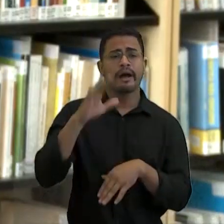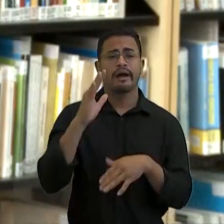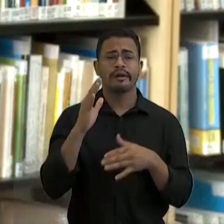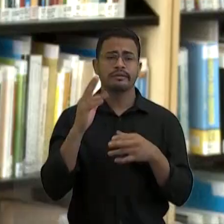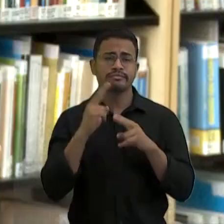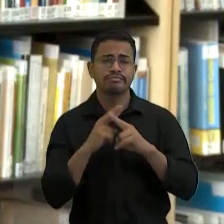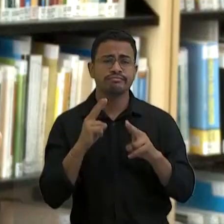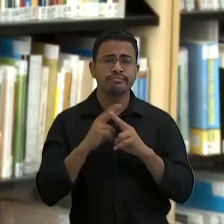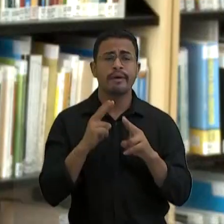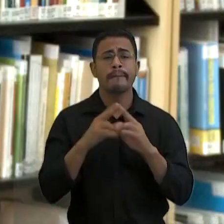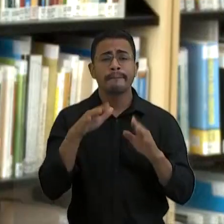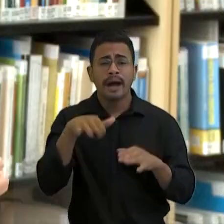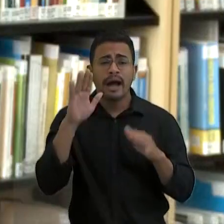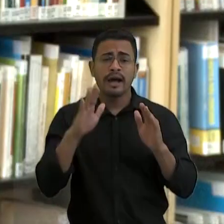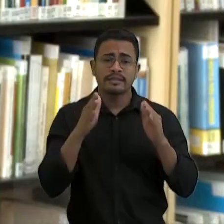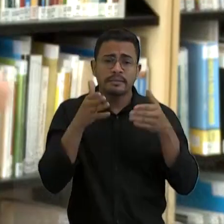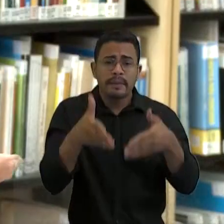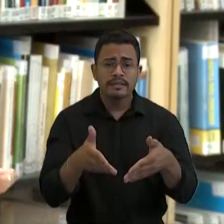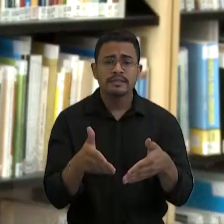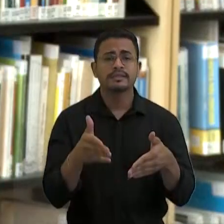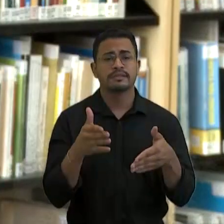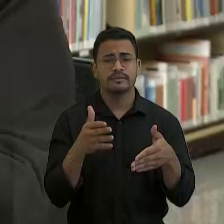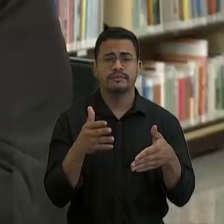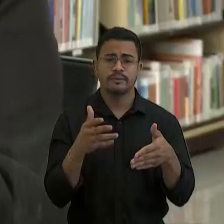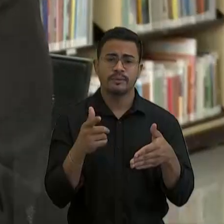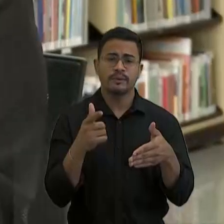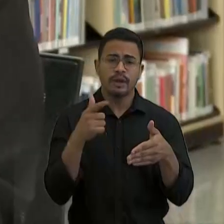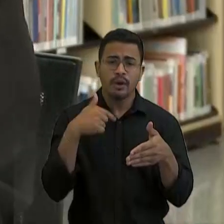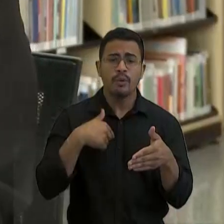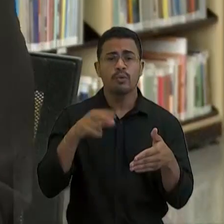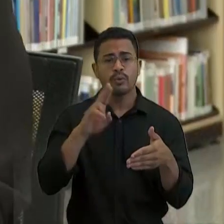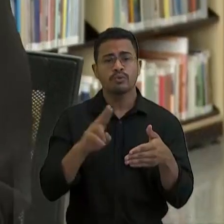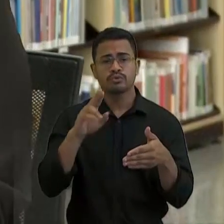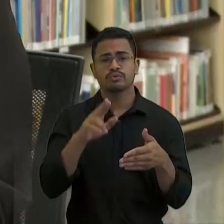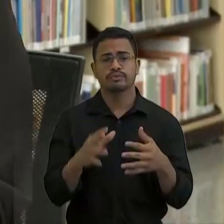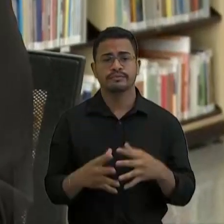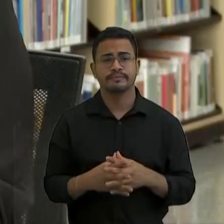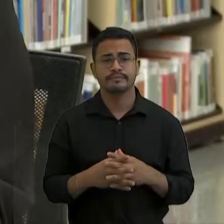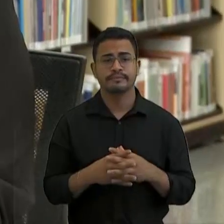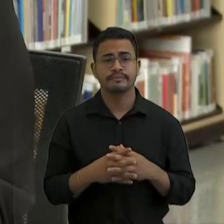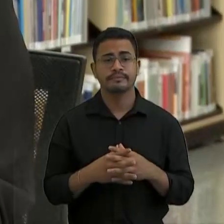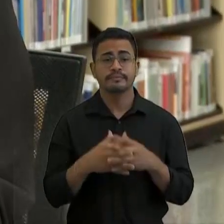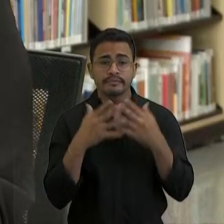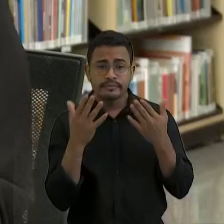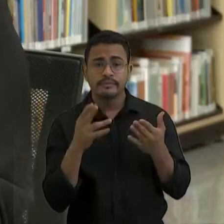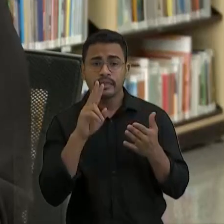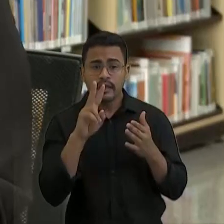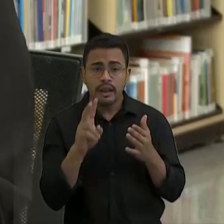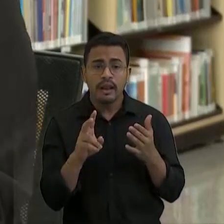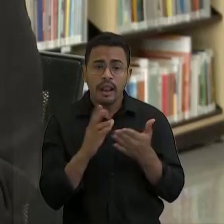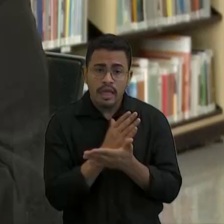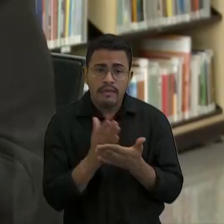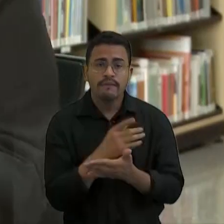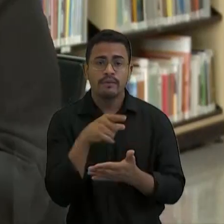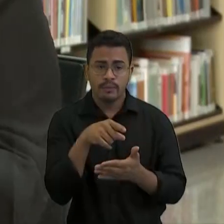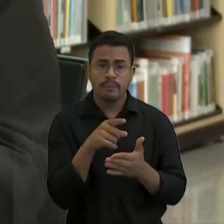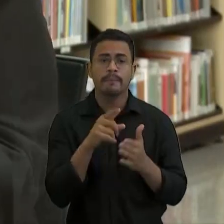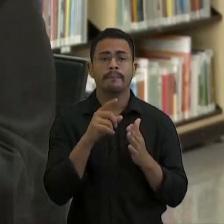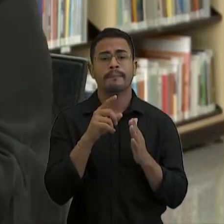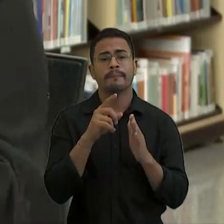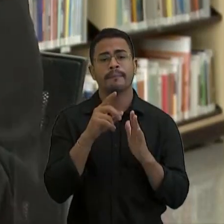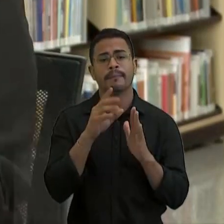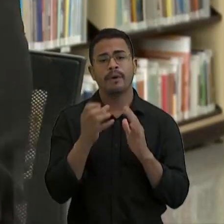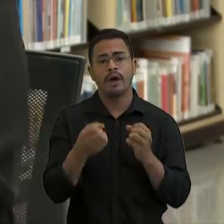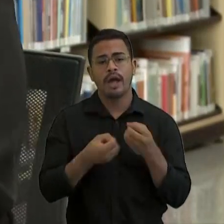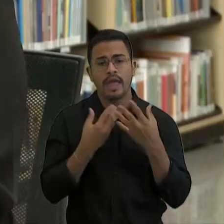específico de eu os tratar. Então, esse foi o livro de poemas, né? Cantos do Anoitecer. Fala um